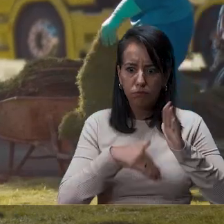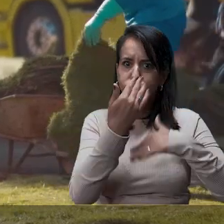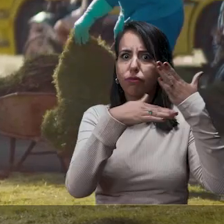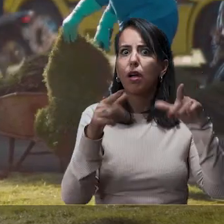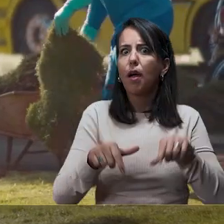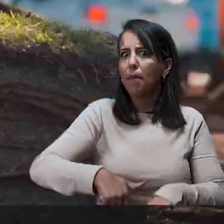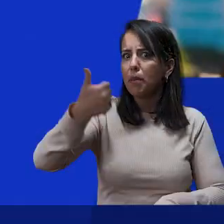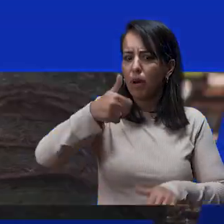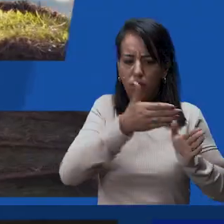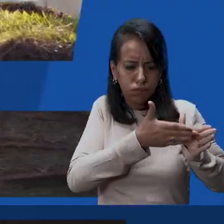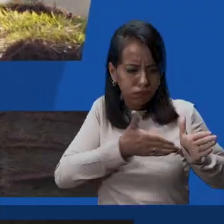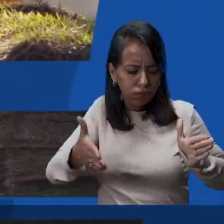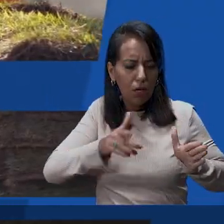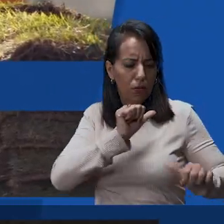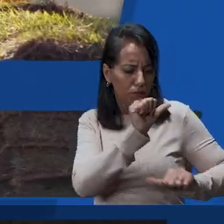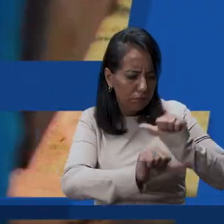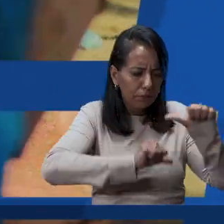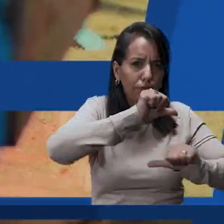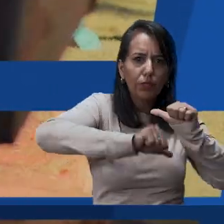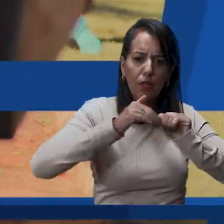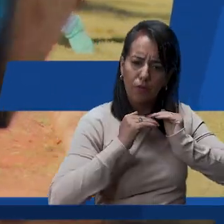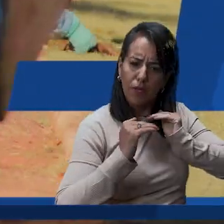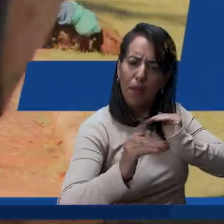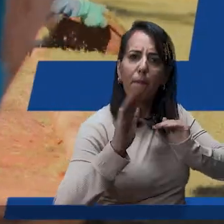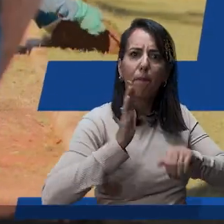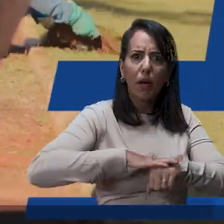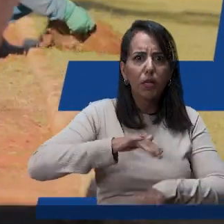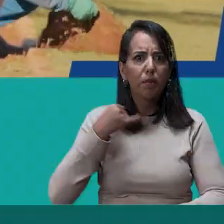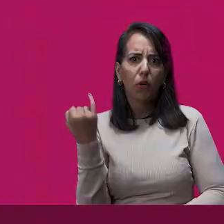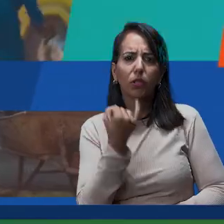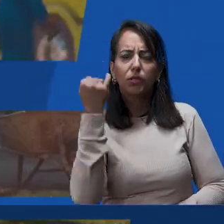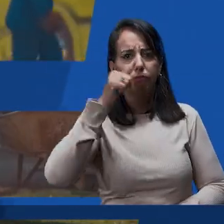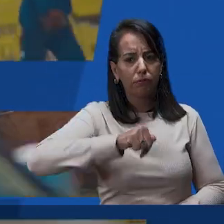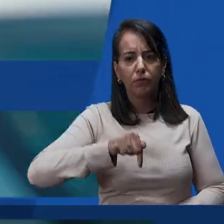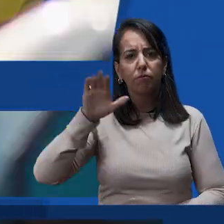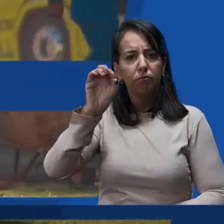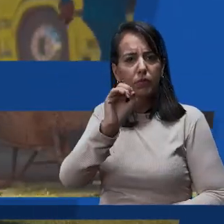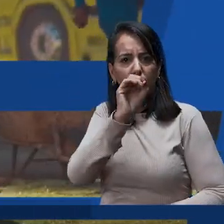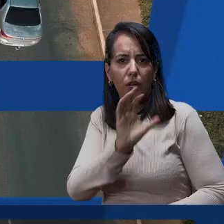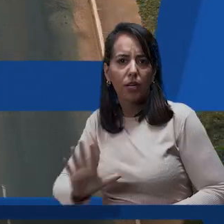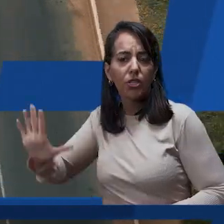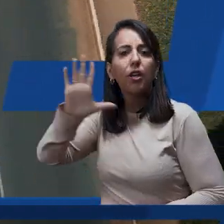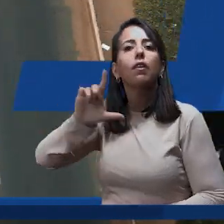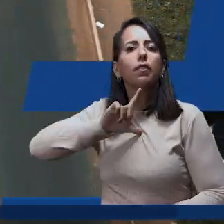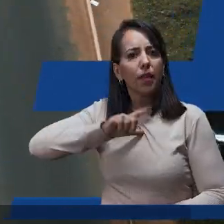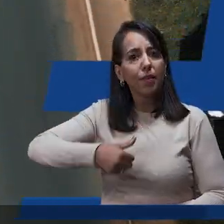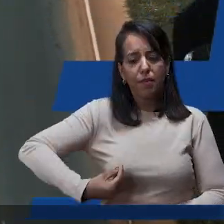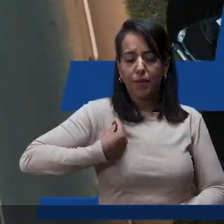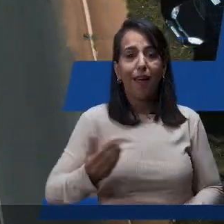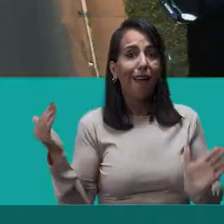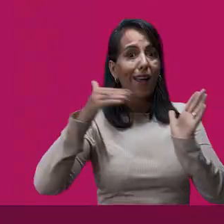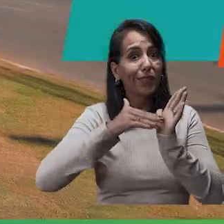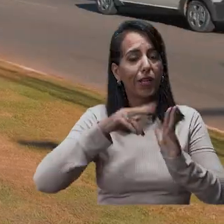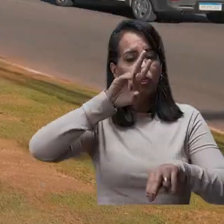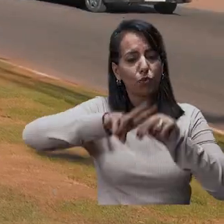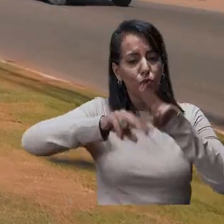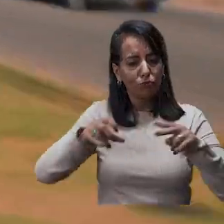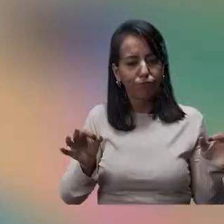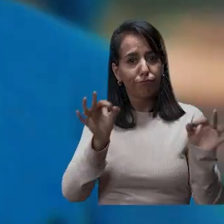estão avançando e a primeira etapa de requalificação de uma das vias mais importantes da Zona Oeste será entregue ainda no primeiro